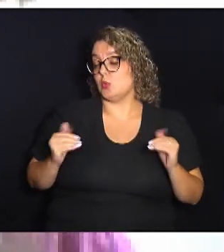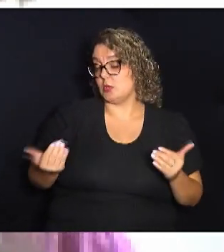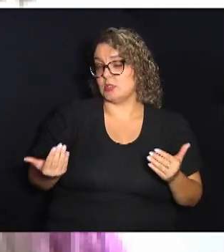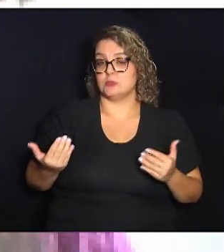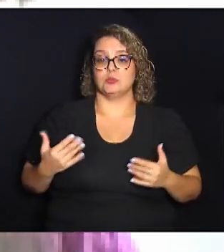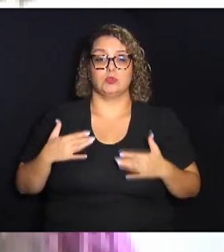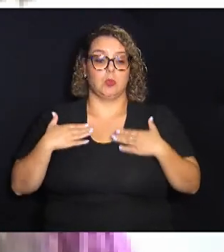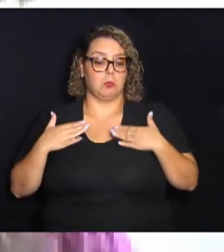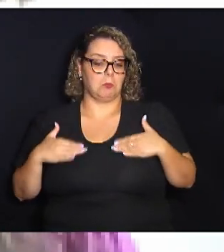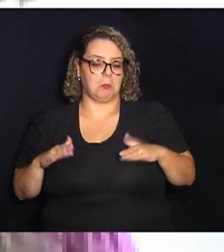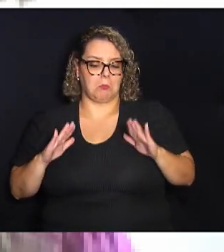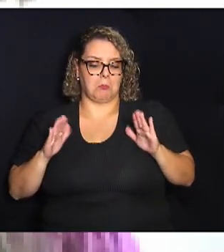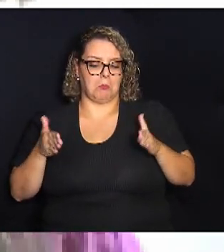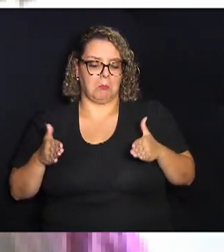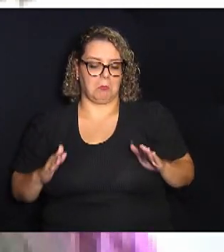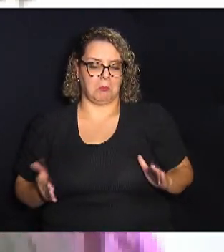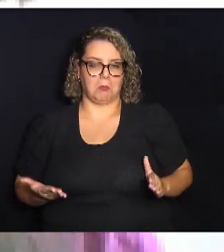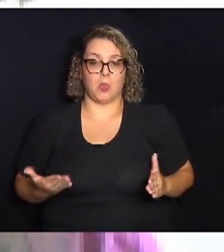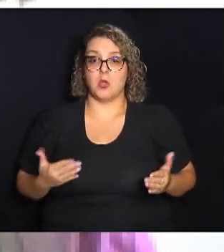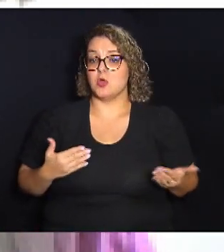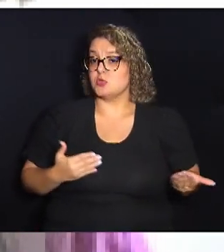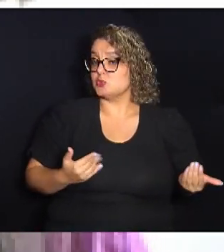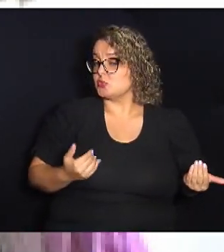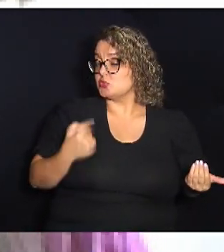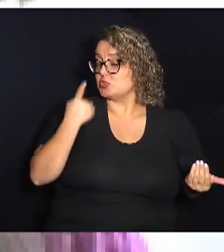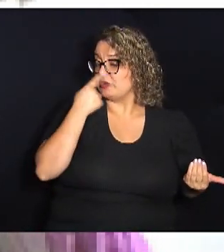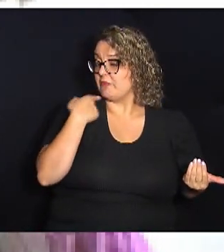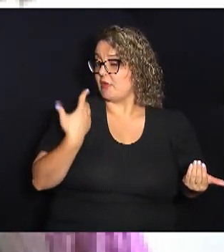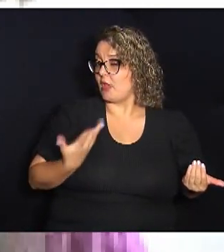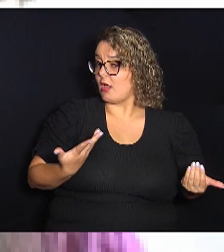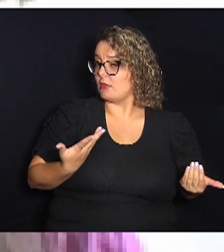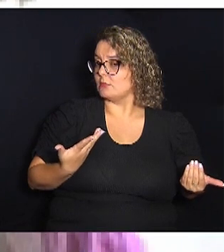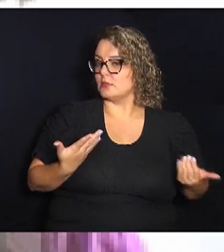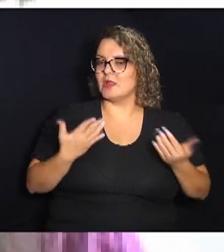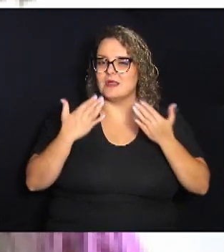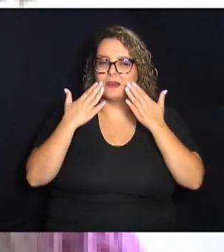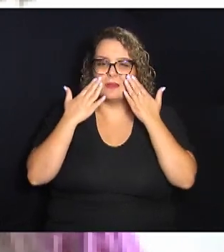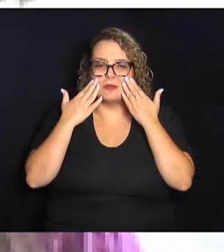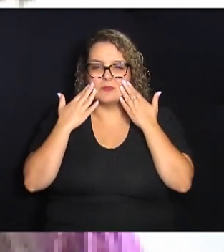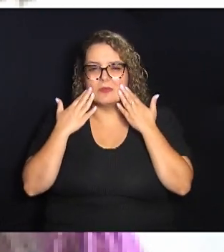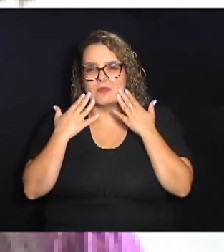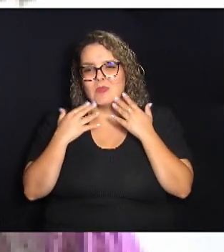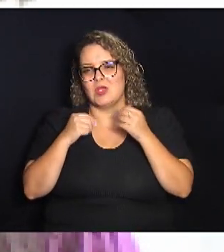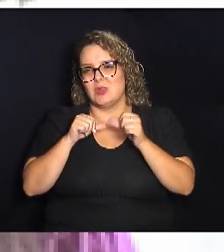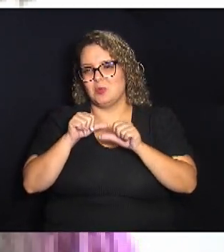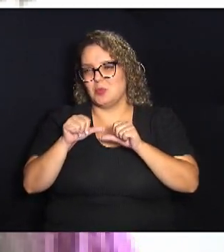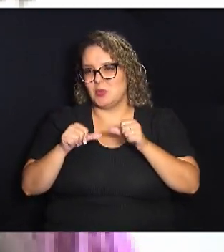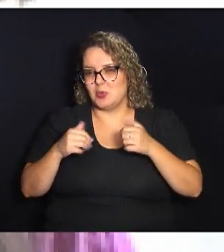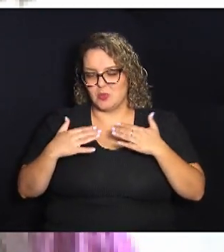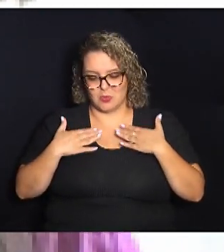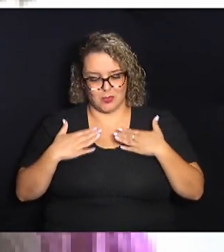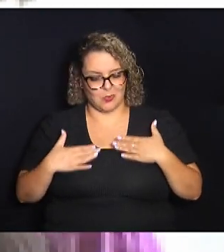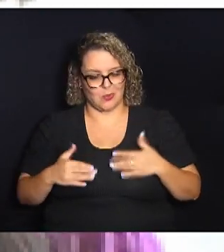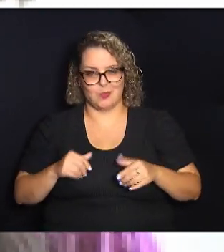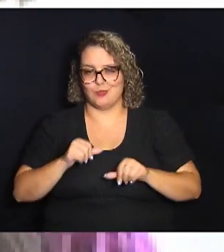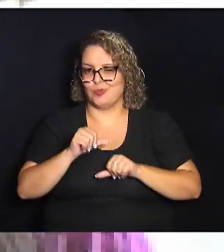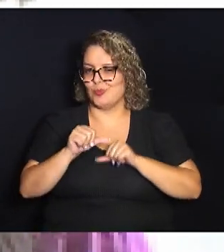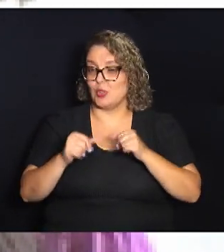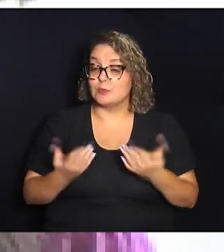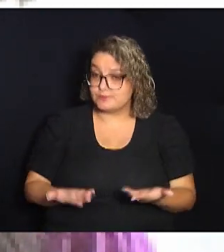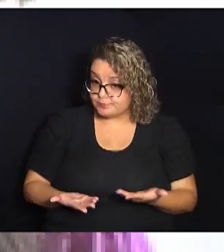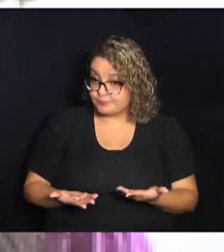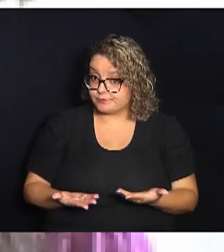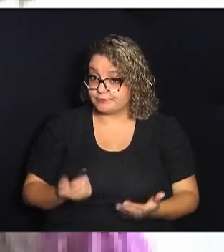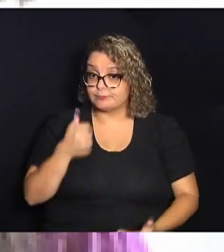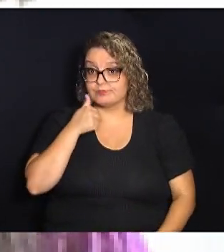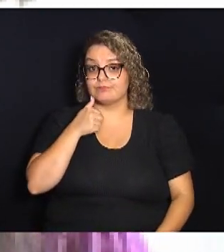corpo bacana, que a gente esteja jovial. E aí a pele modifica, né, o corpo modifica. Então, assim, a mulher começa a